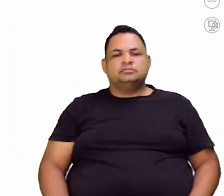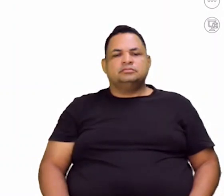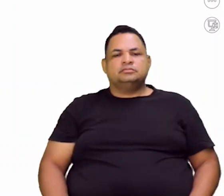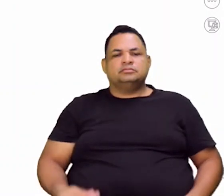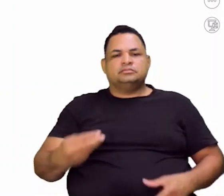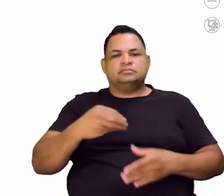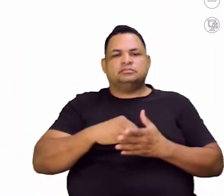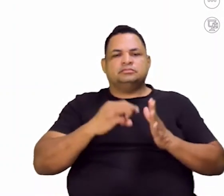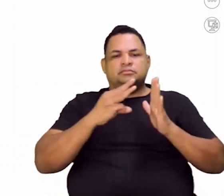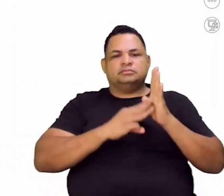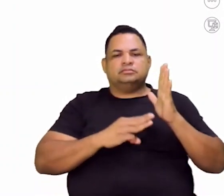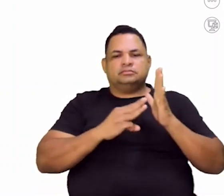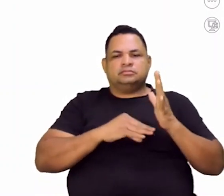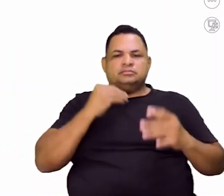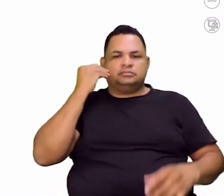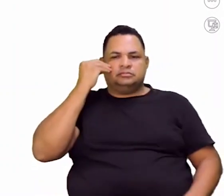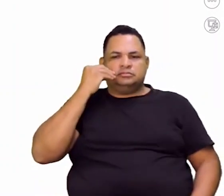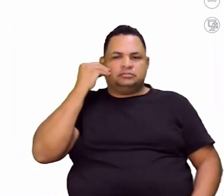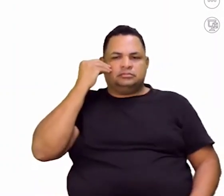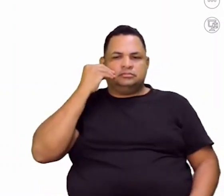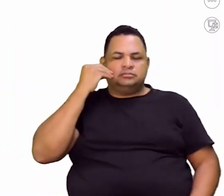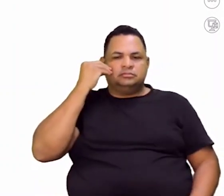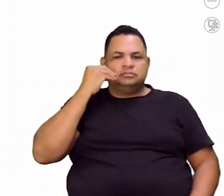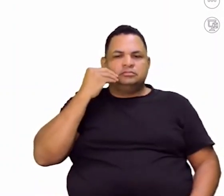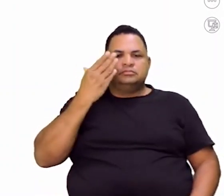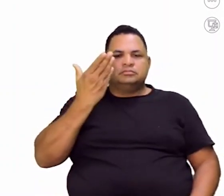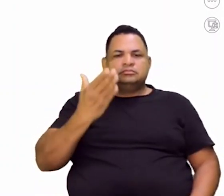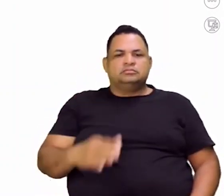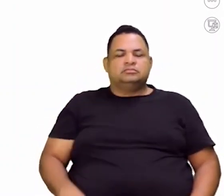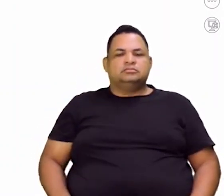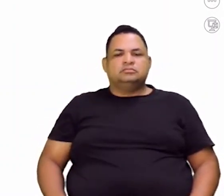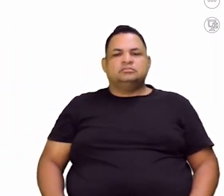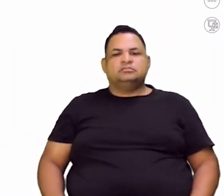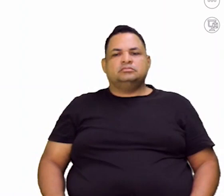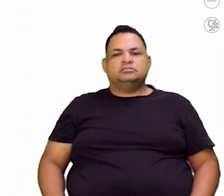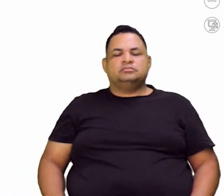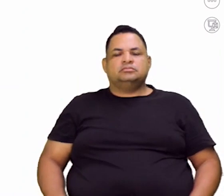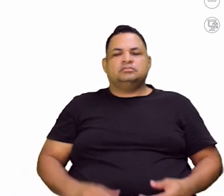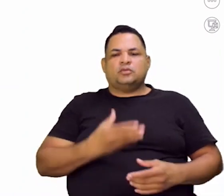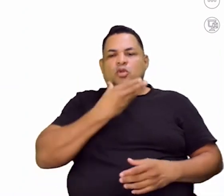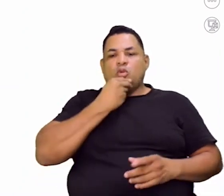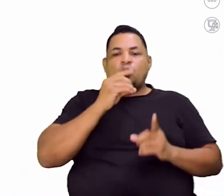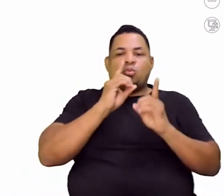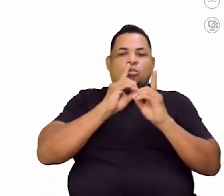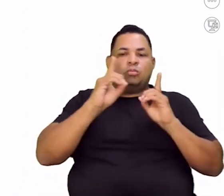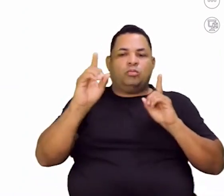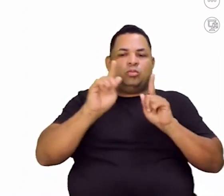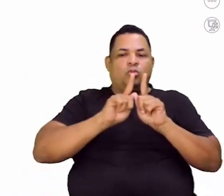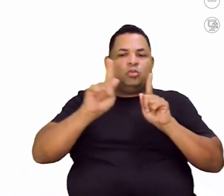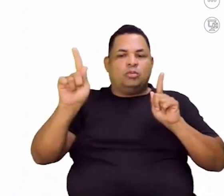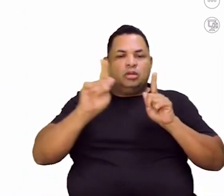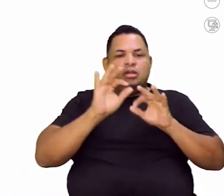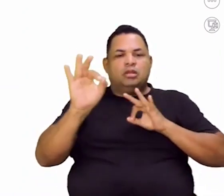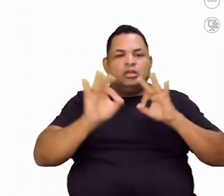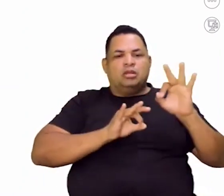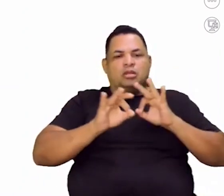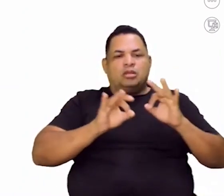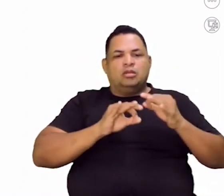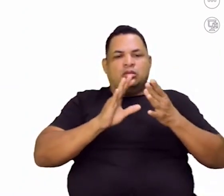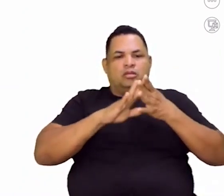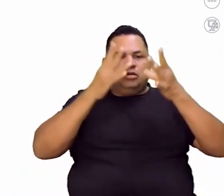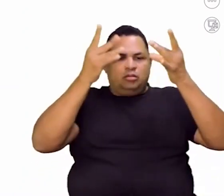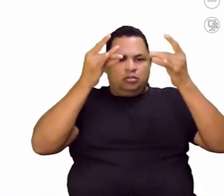Por meio do método experimental, empirismo, Galileu elaborou o quê? A descrição quantitativa